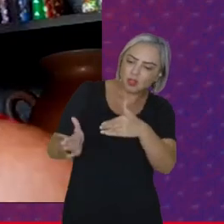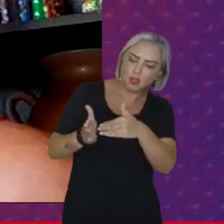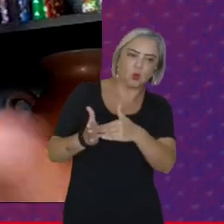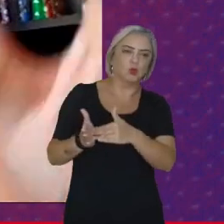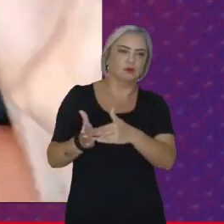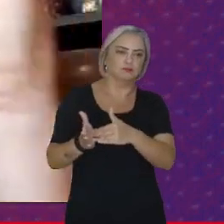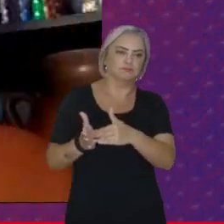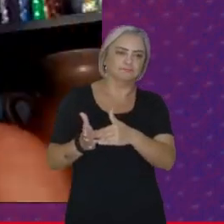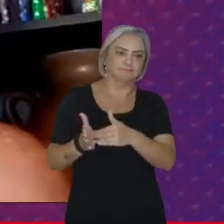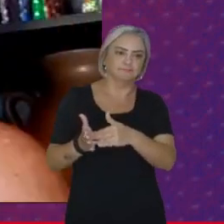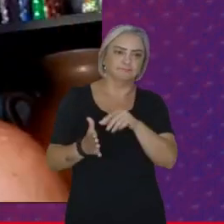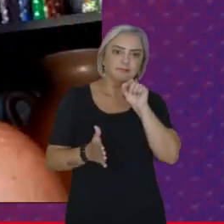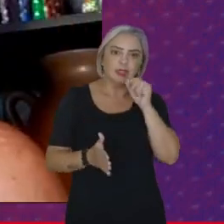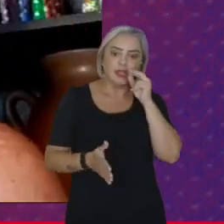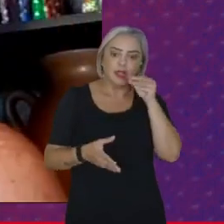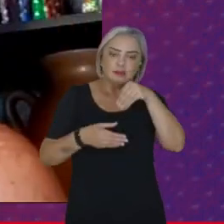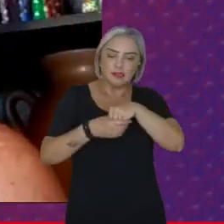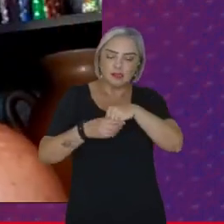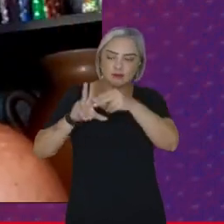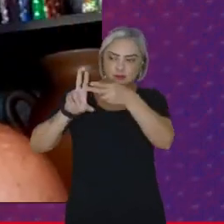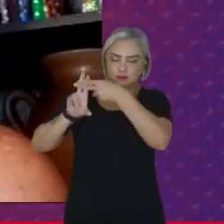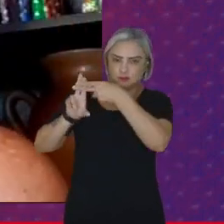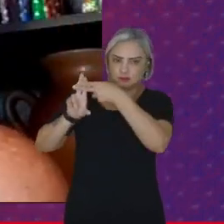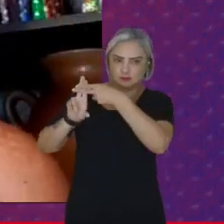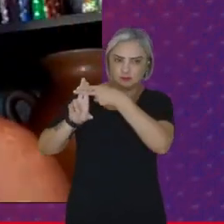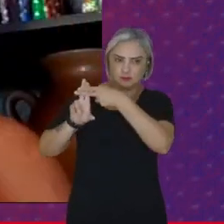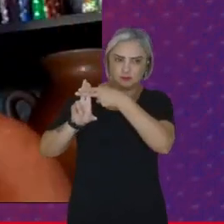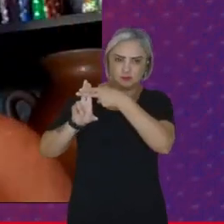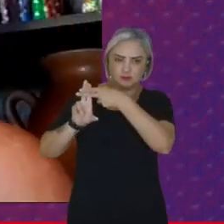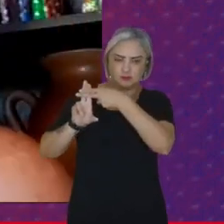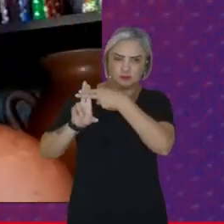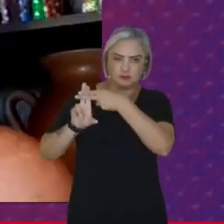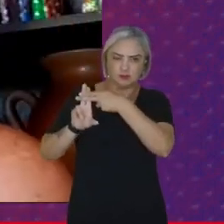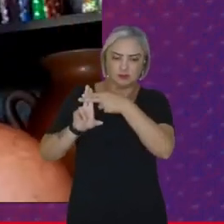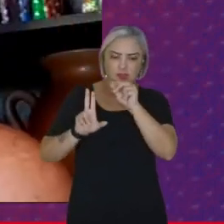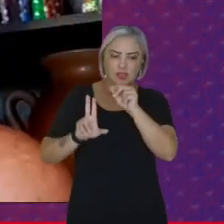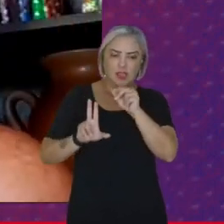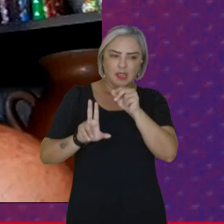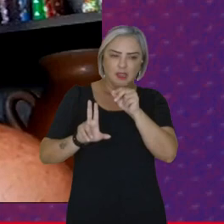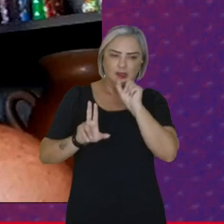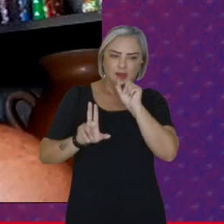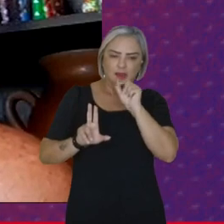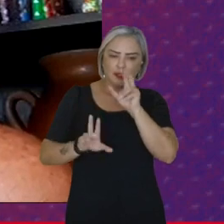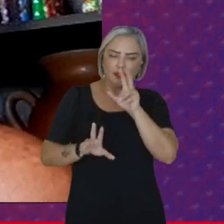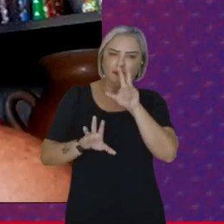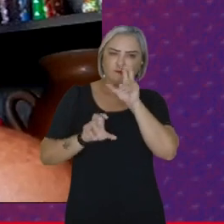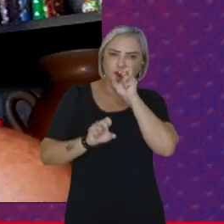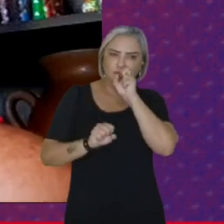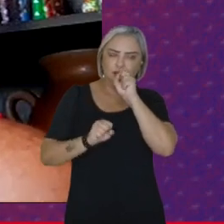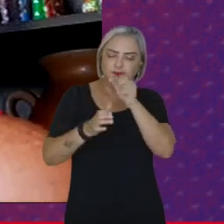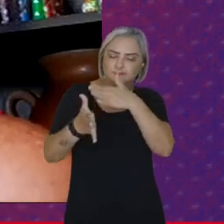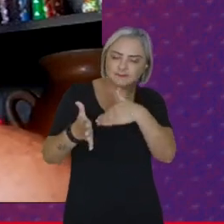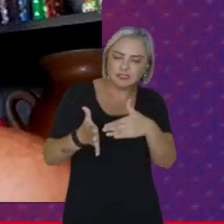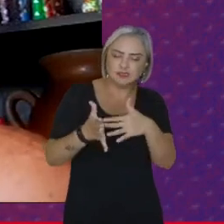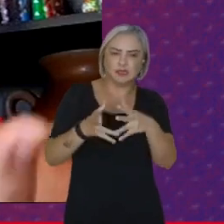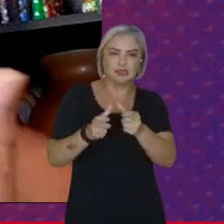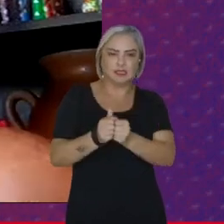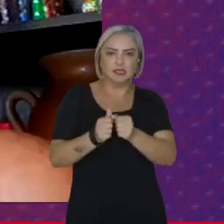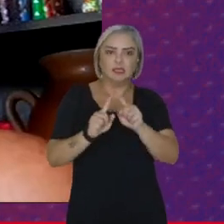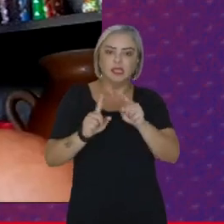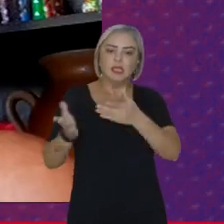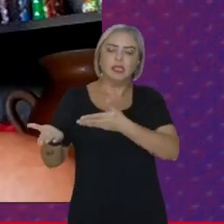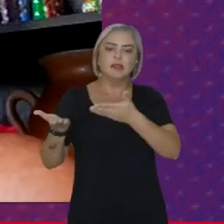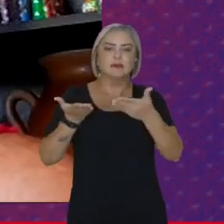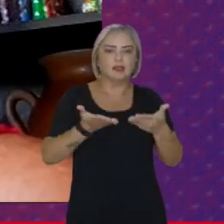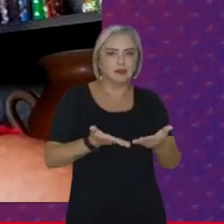todo. Dentro do Sistema Único de Saúde, ele reforça nesse poder da integralidade e